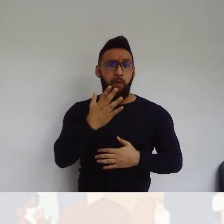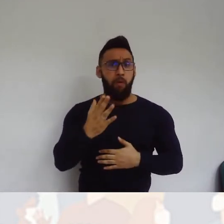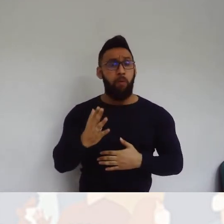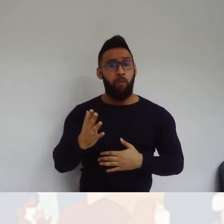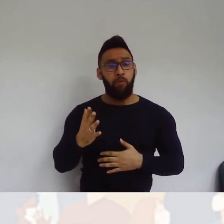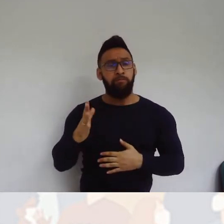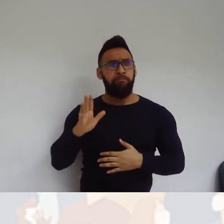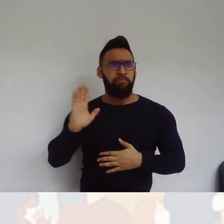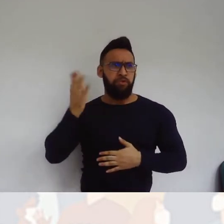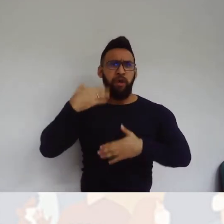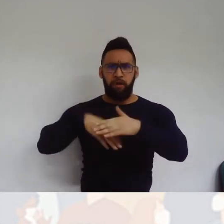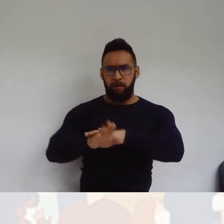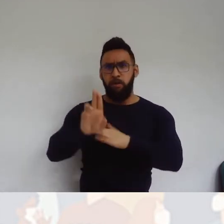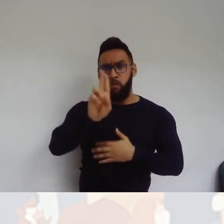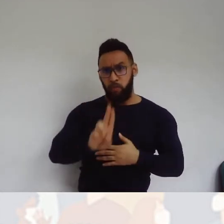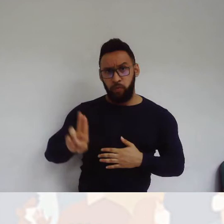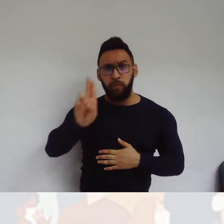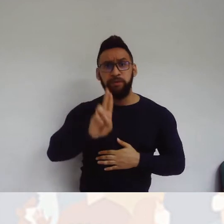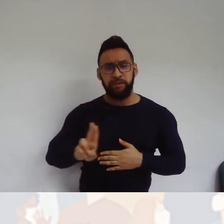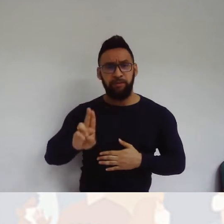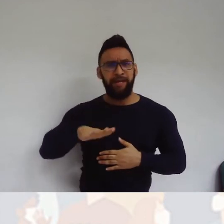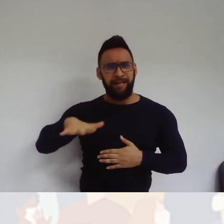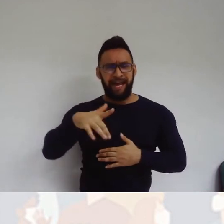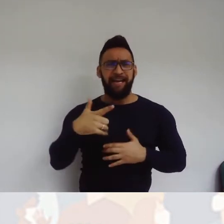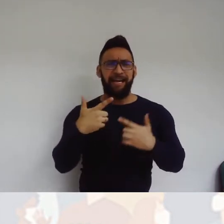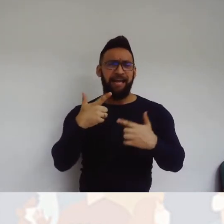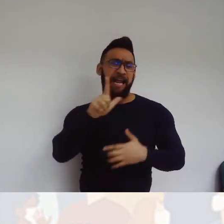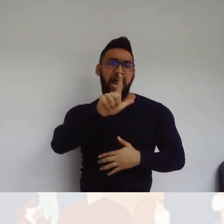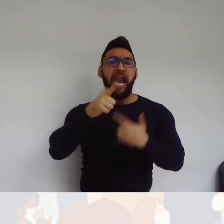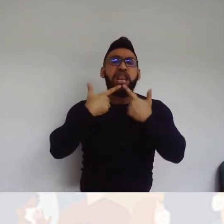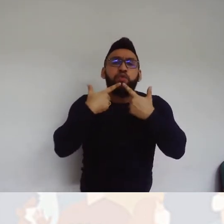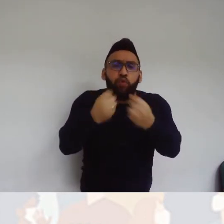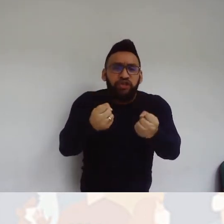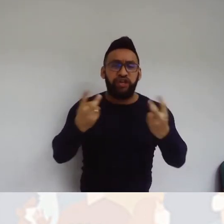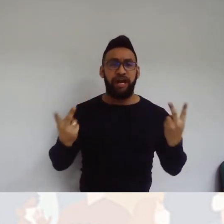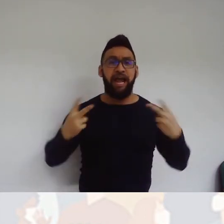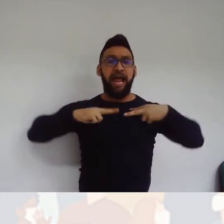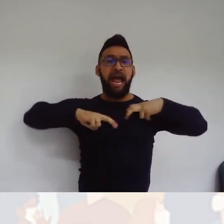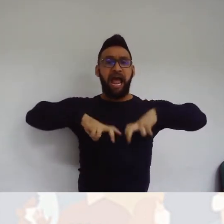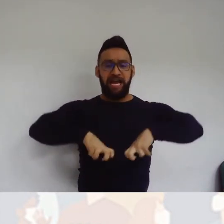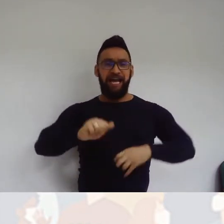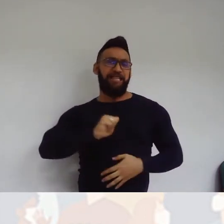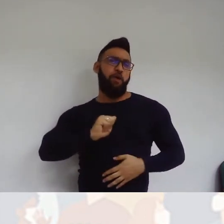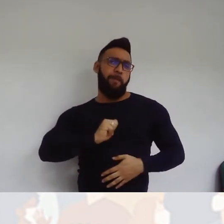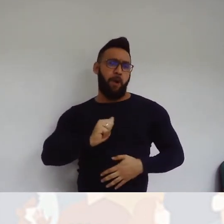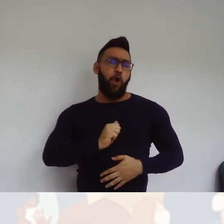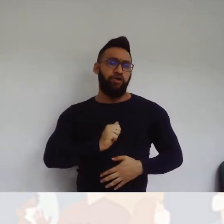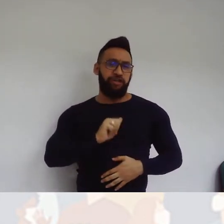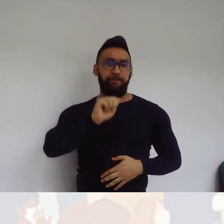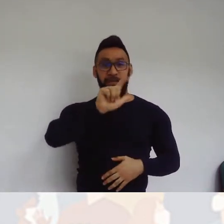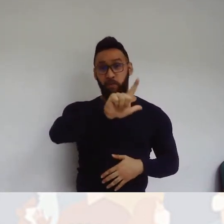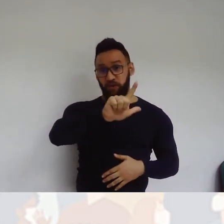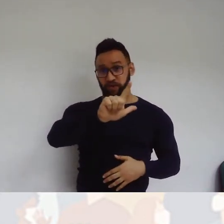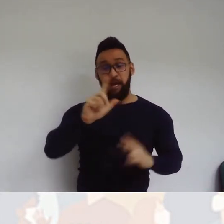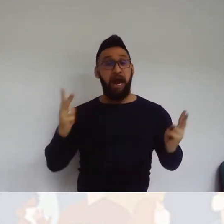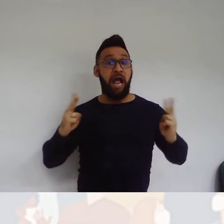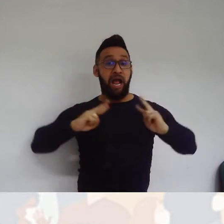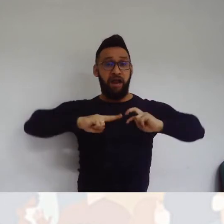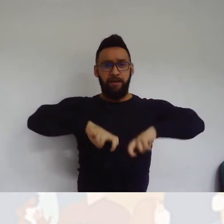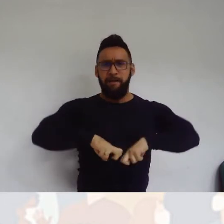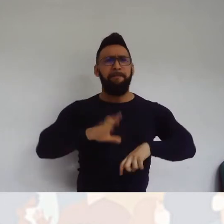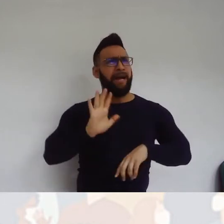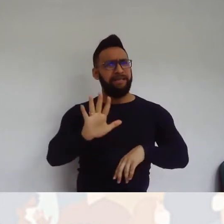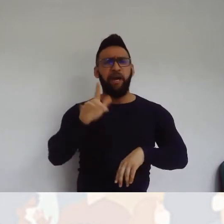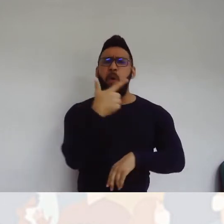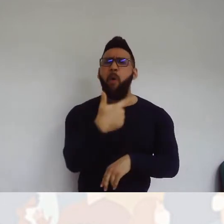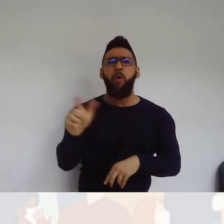bastante usado, como eu disse, na linguística antropológica, mas há outros modos de se referir a